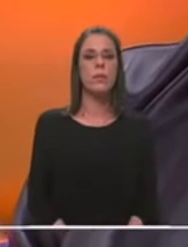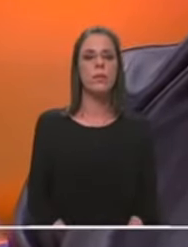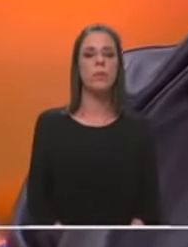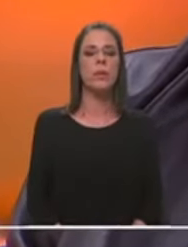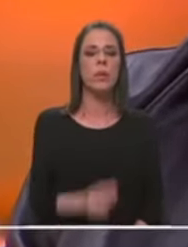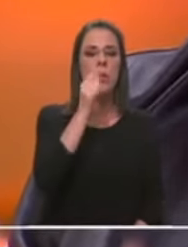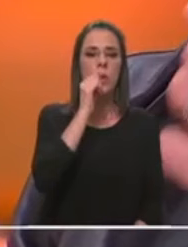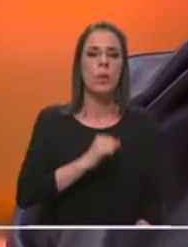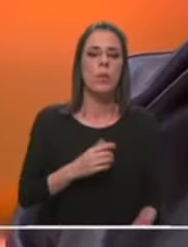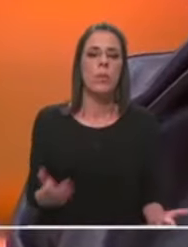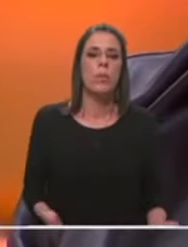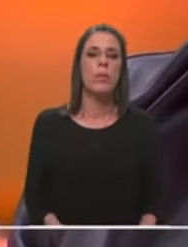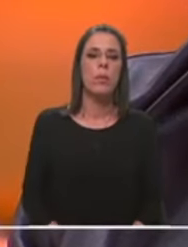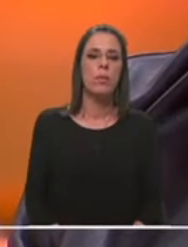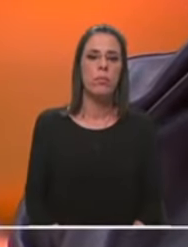o meu pai